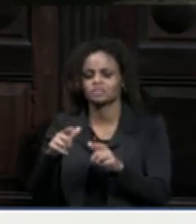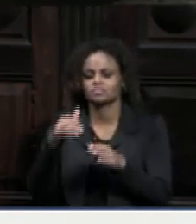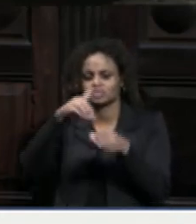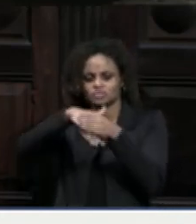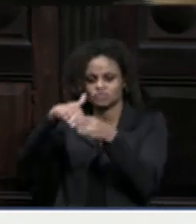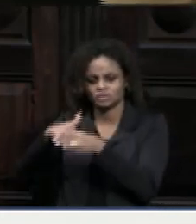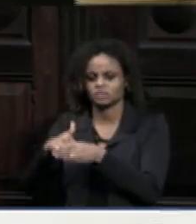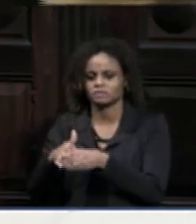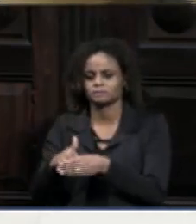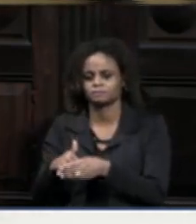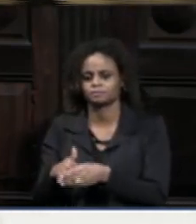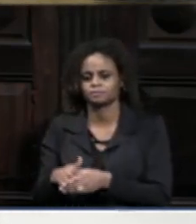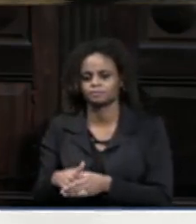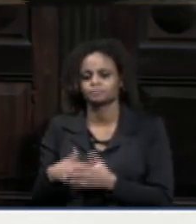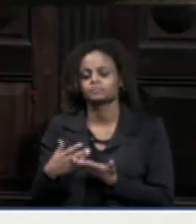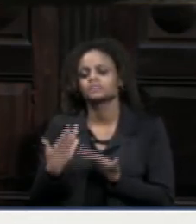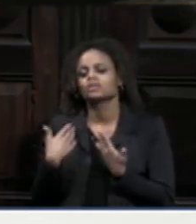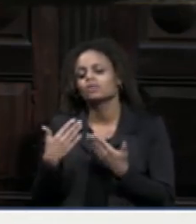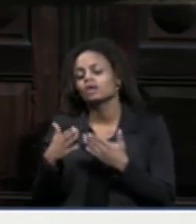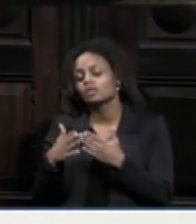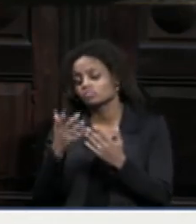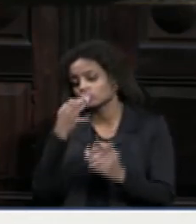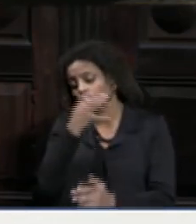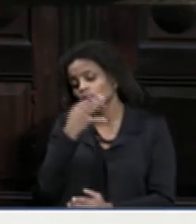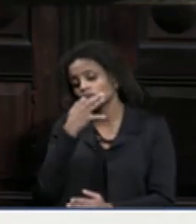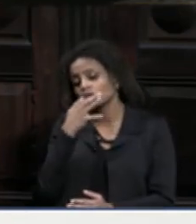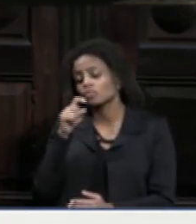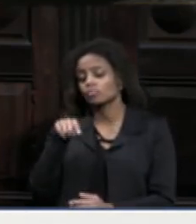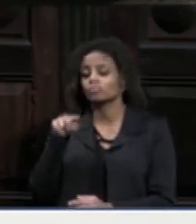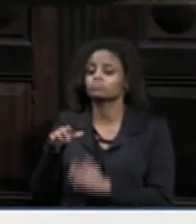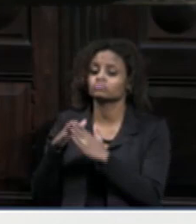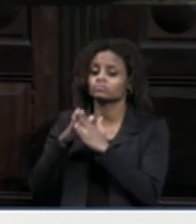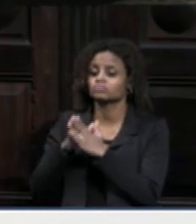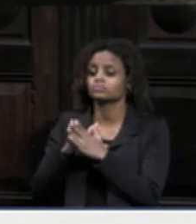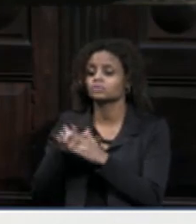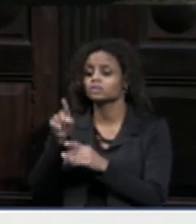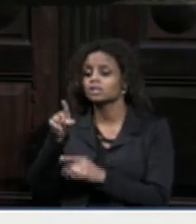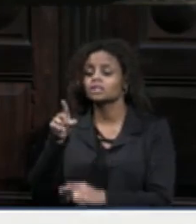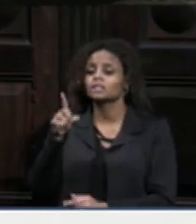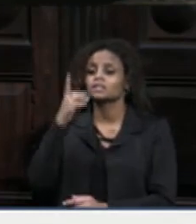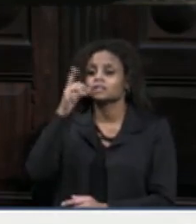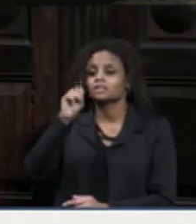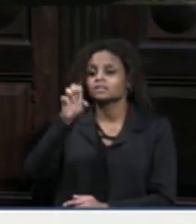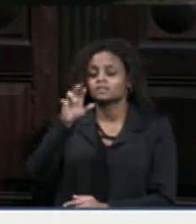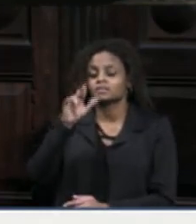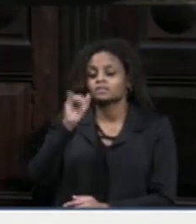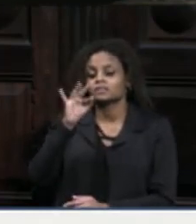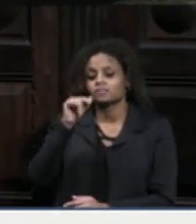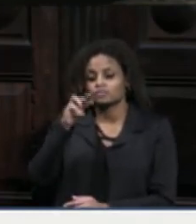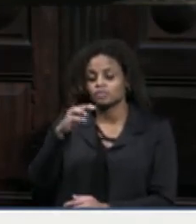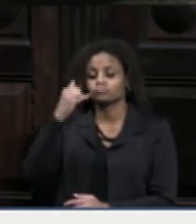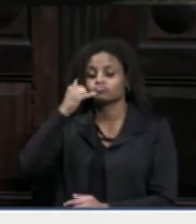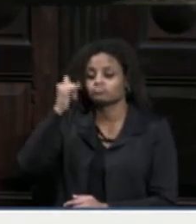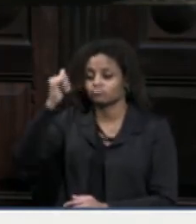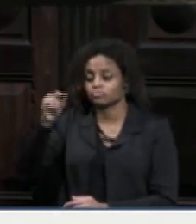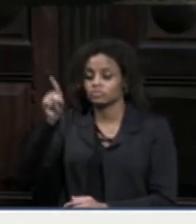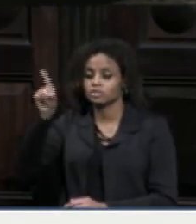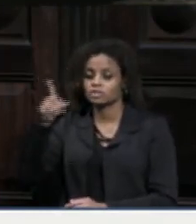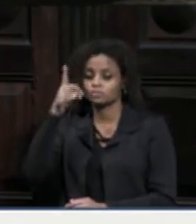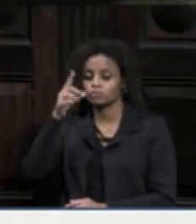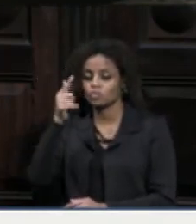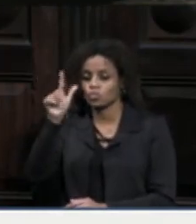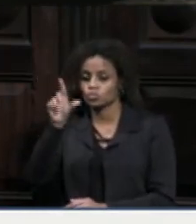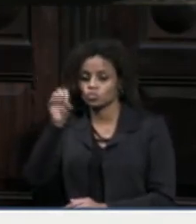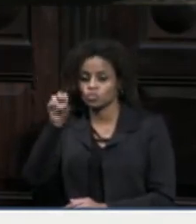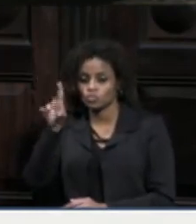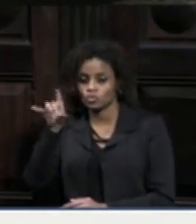minha posição é que o deputado Serafini faça contato com o deputado Conte, presidente da Comissão de Educação.